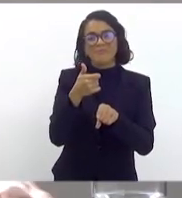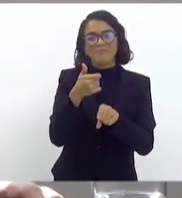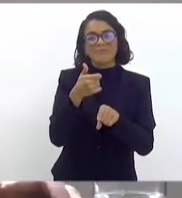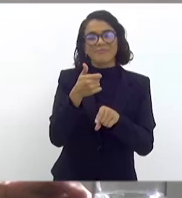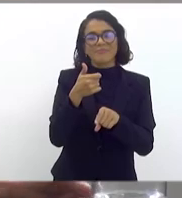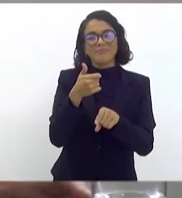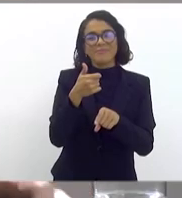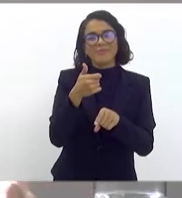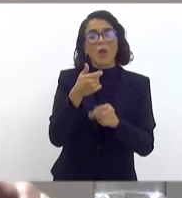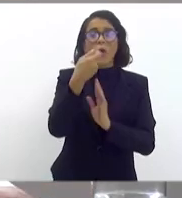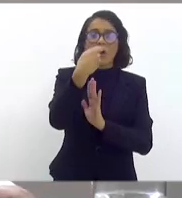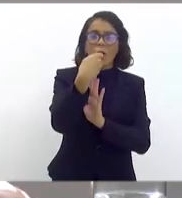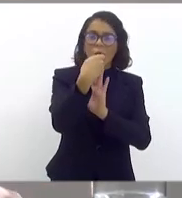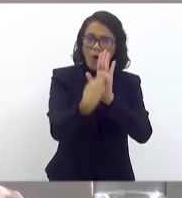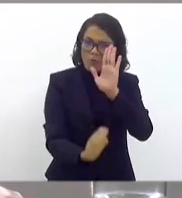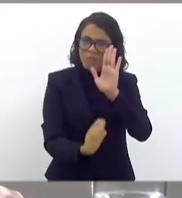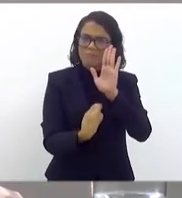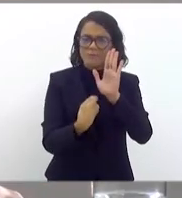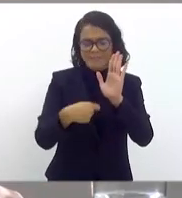como alguns compositores,